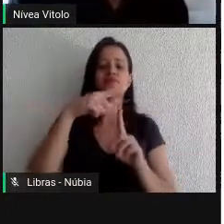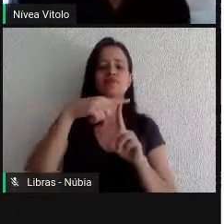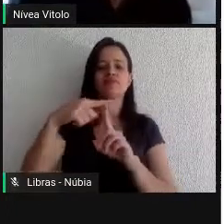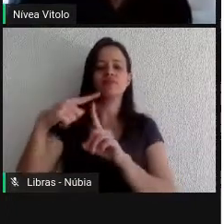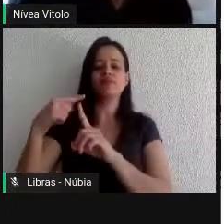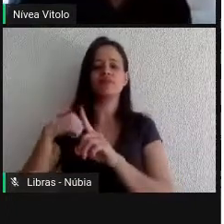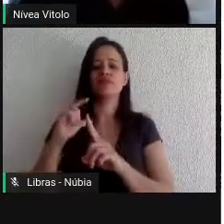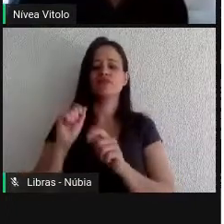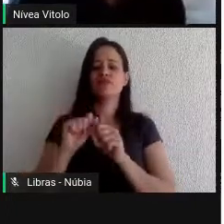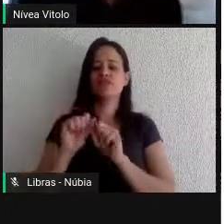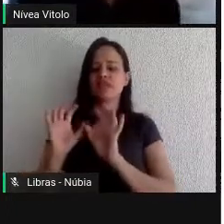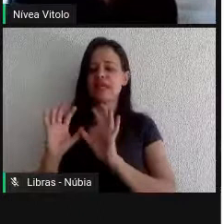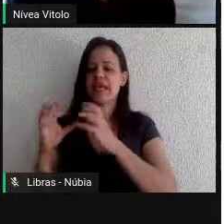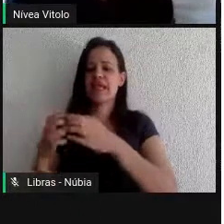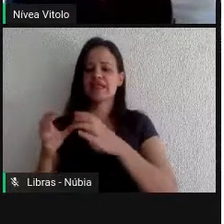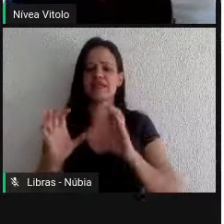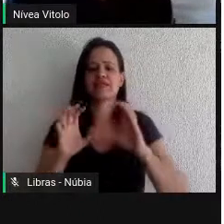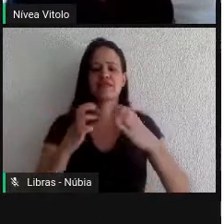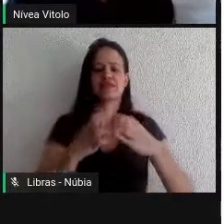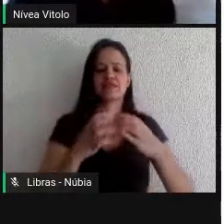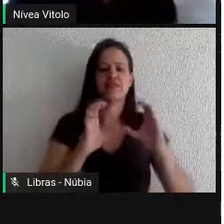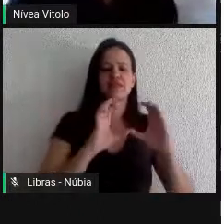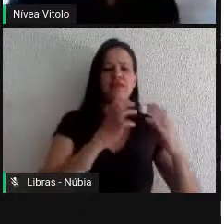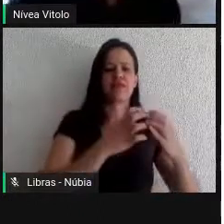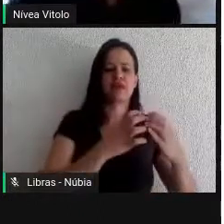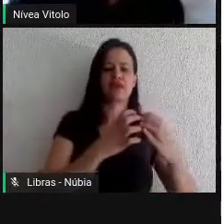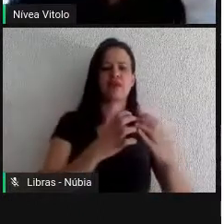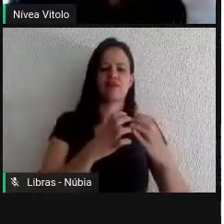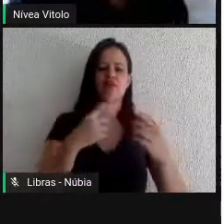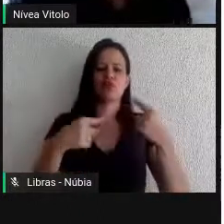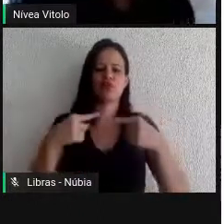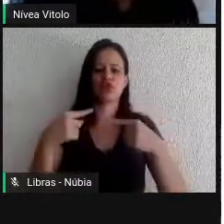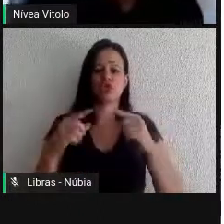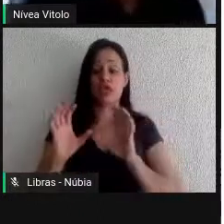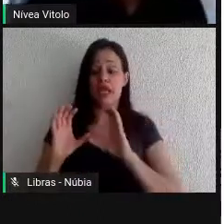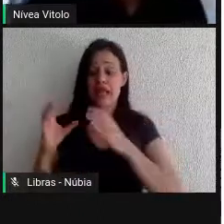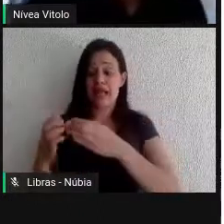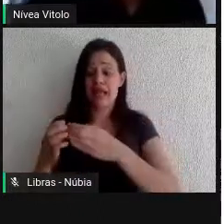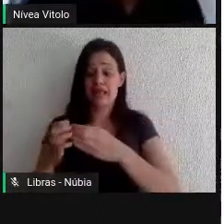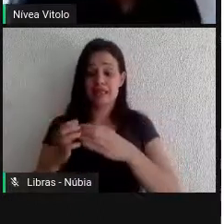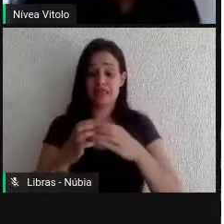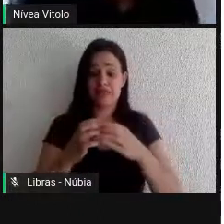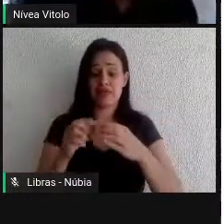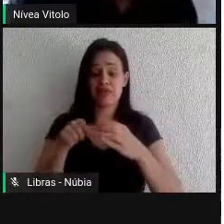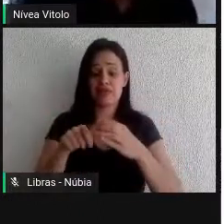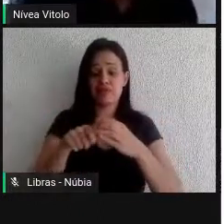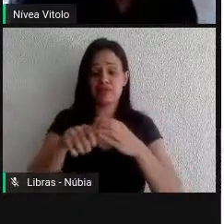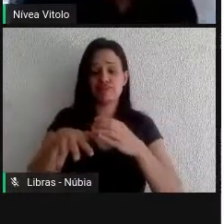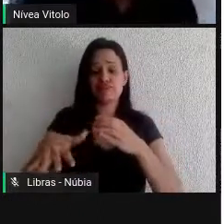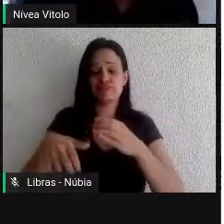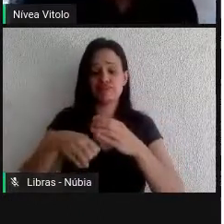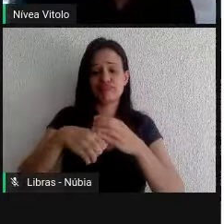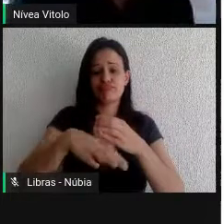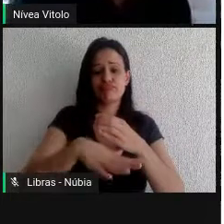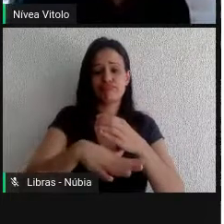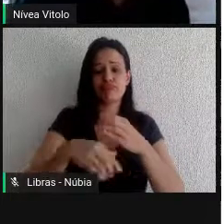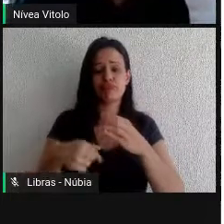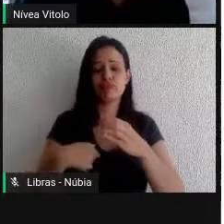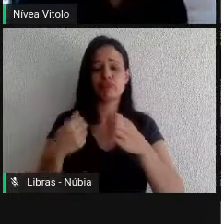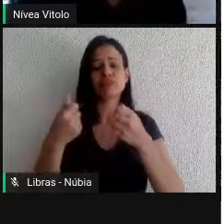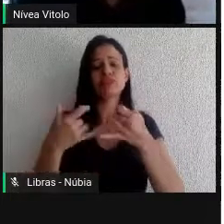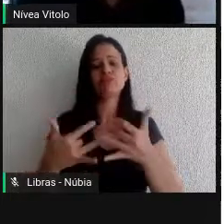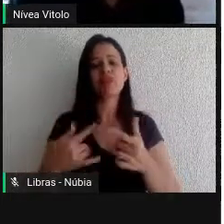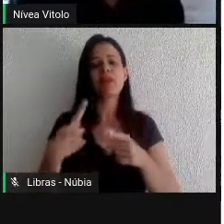políticas. A segunda é uma subclassificação da primeira, eu classifiquei, eu vou explicar depois por que eu